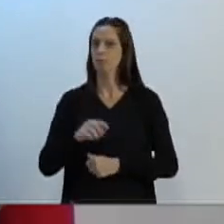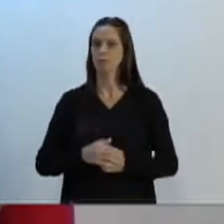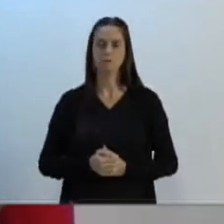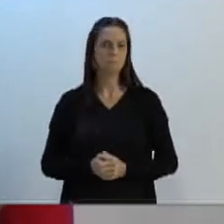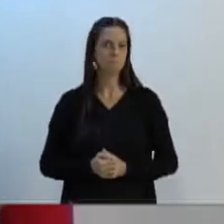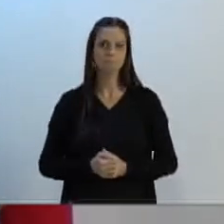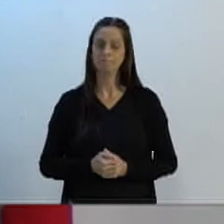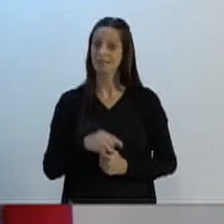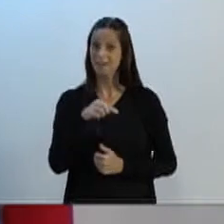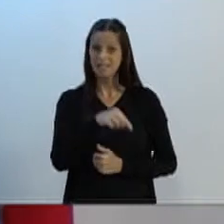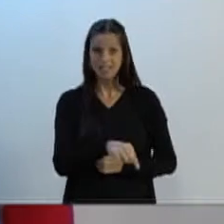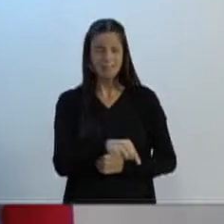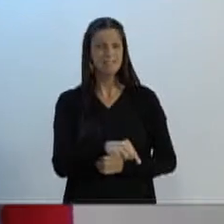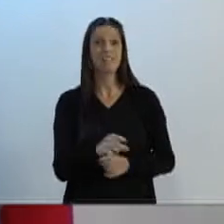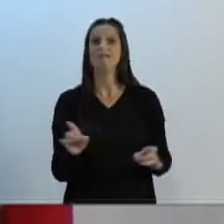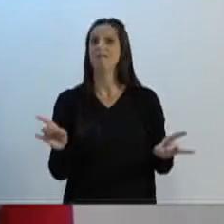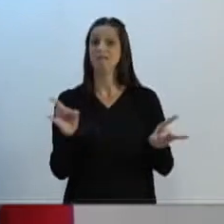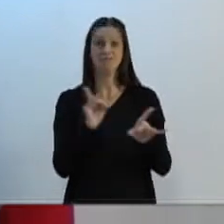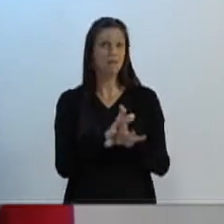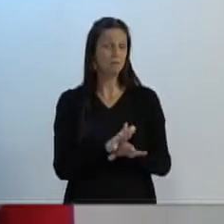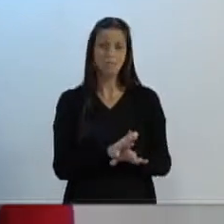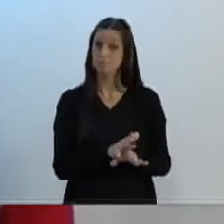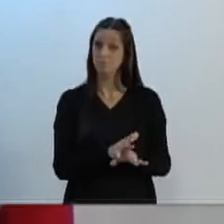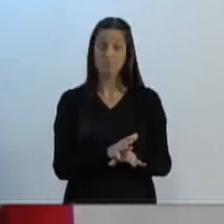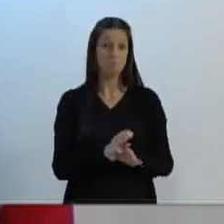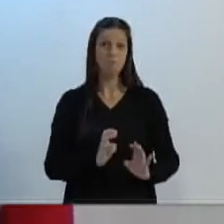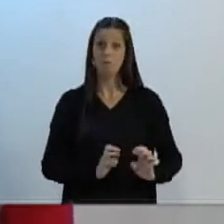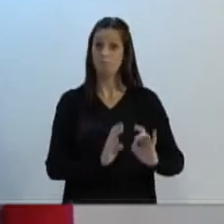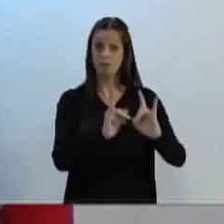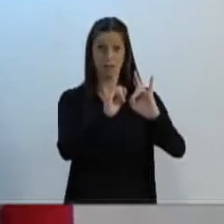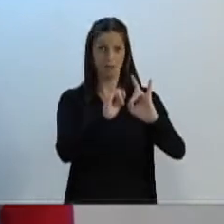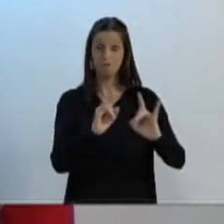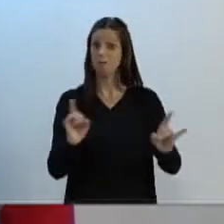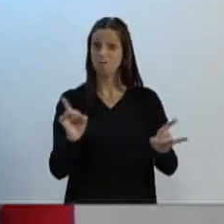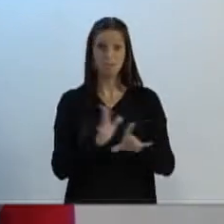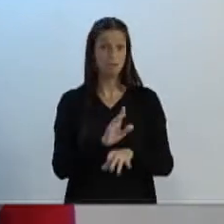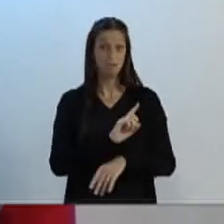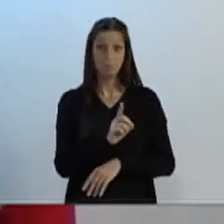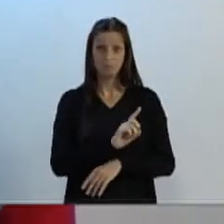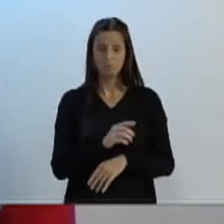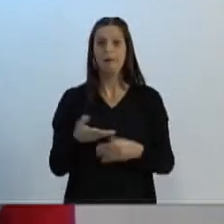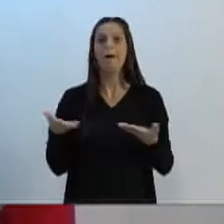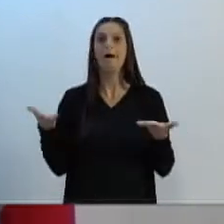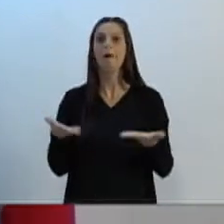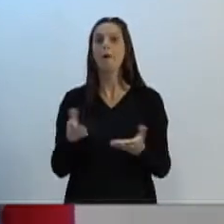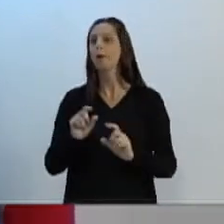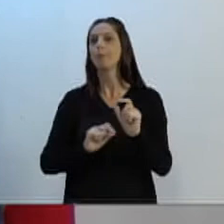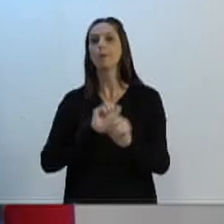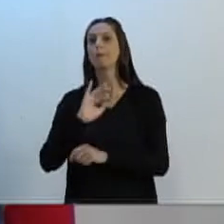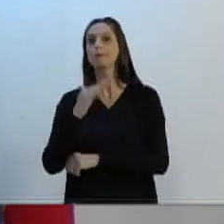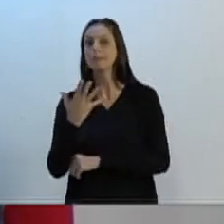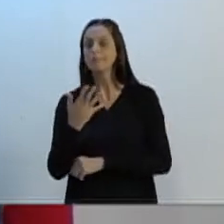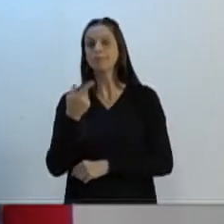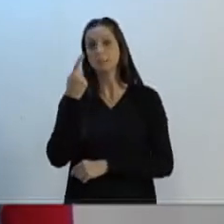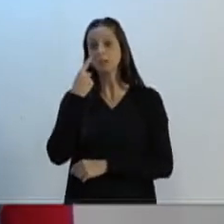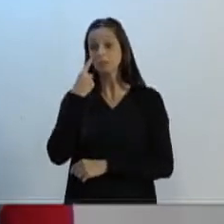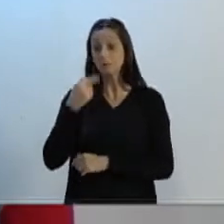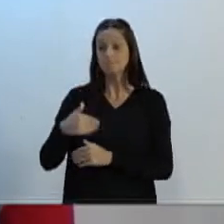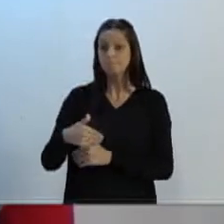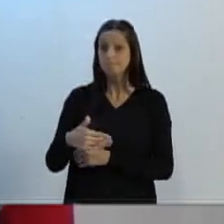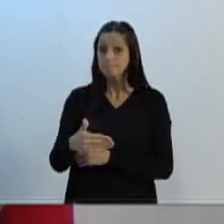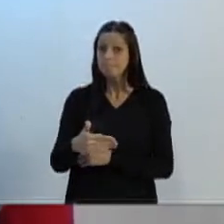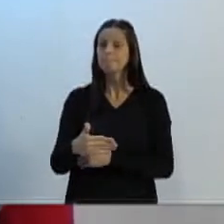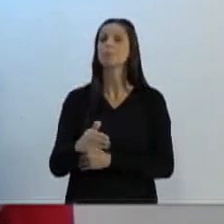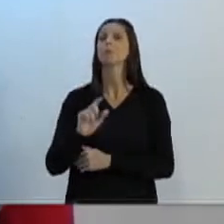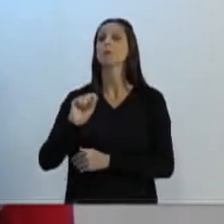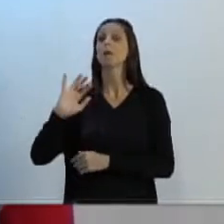da Silvano Cândido da Silva não foi terminado. Agora, nós nos deparamos com essa